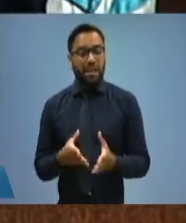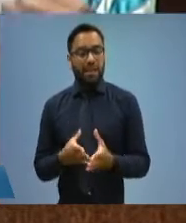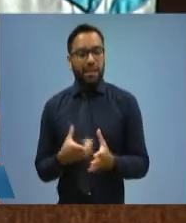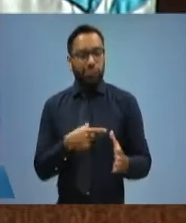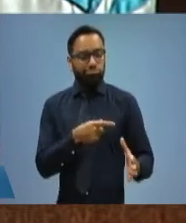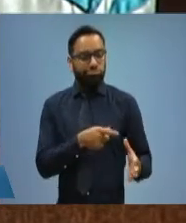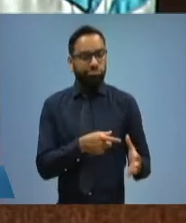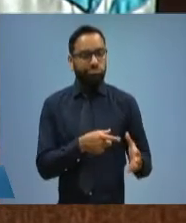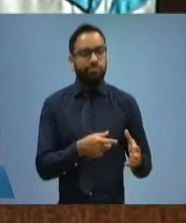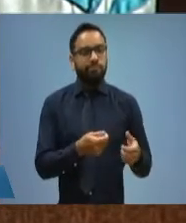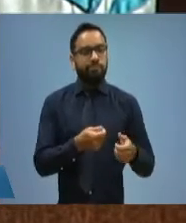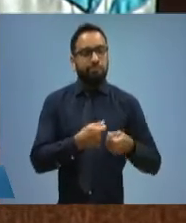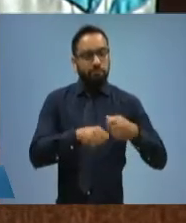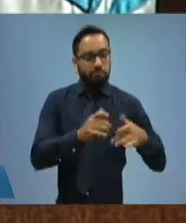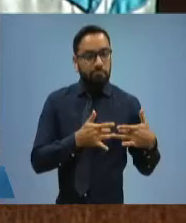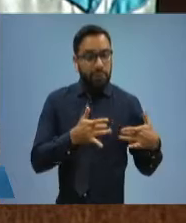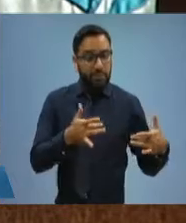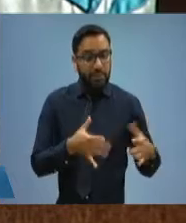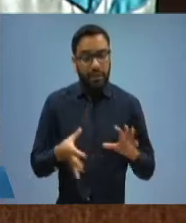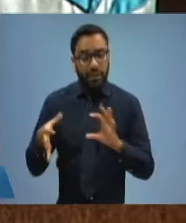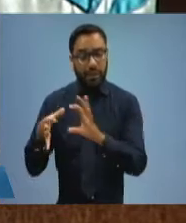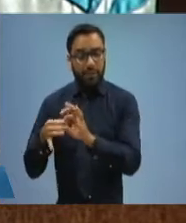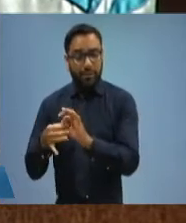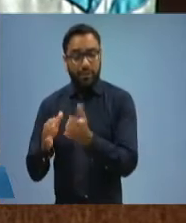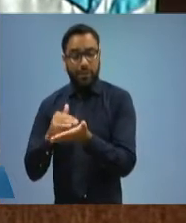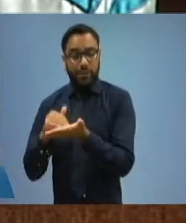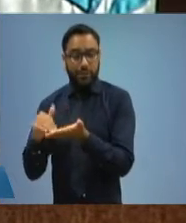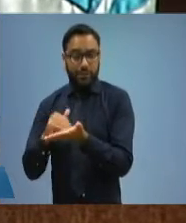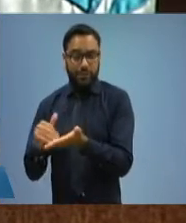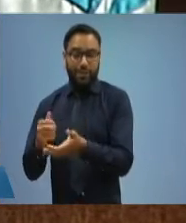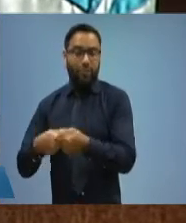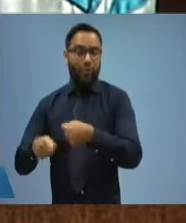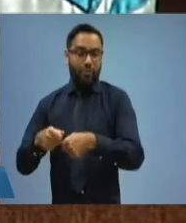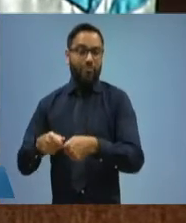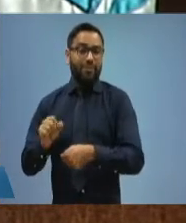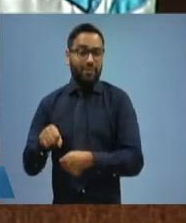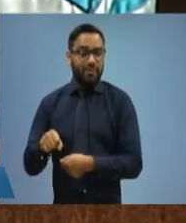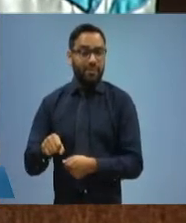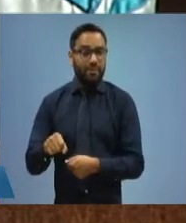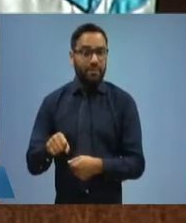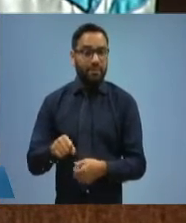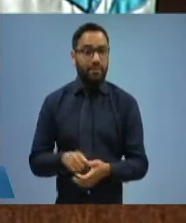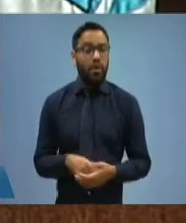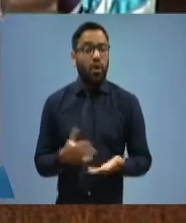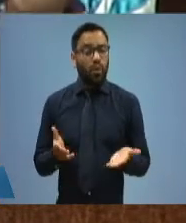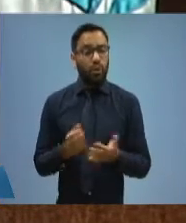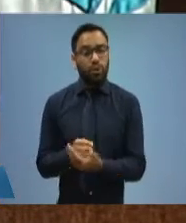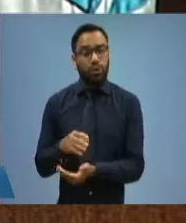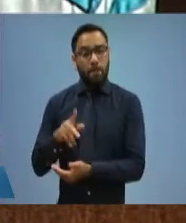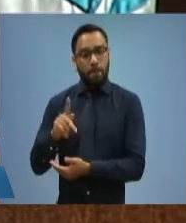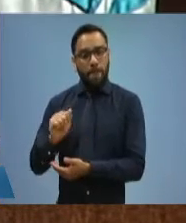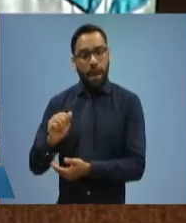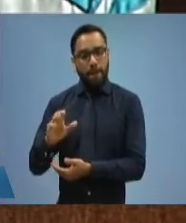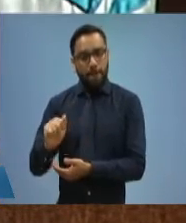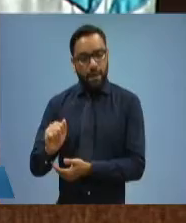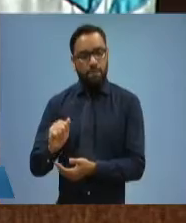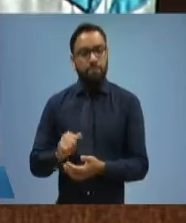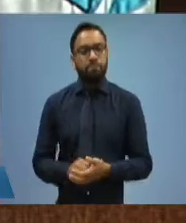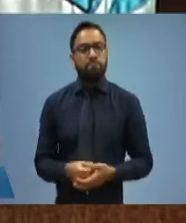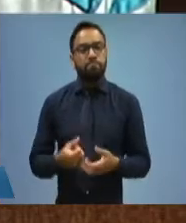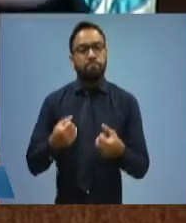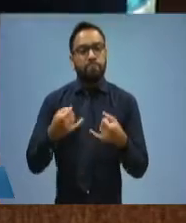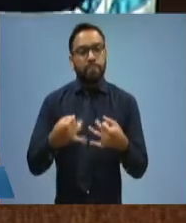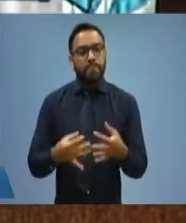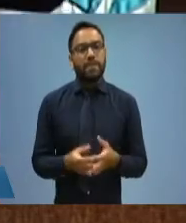as outras economias. Hoje o próprio Papa Francisco está discutindo o Laudato Si das economias de Francisco, incluindo a